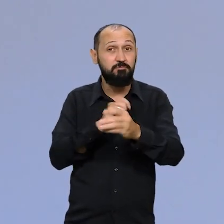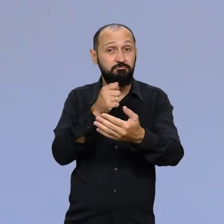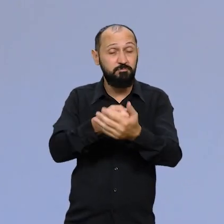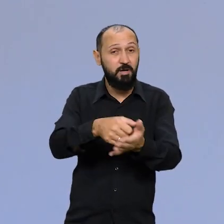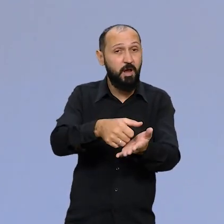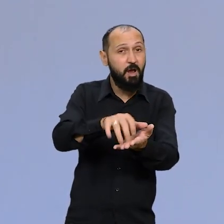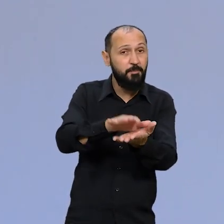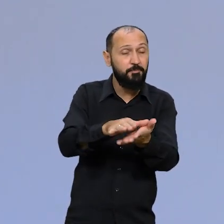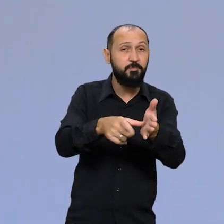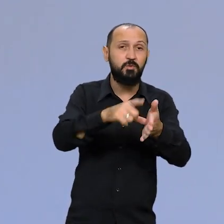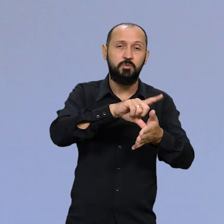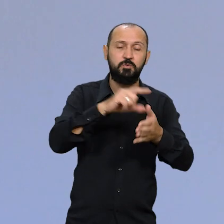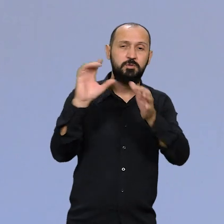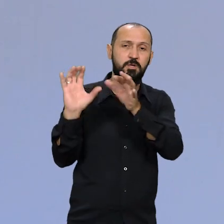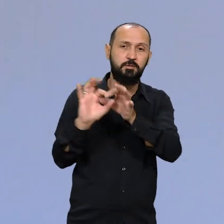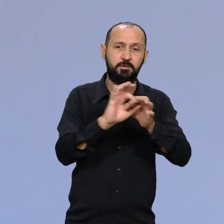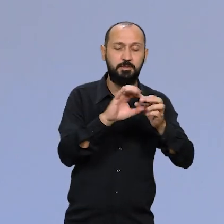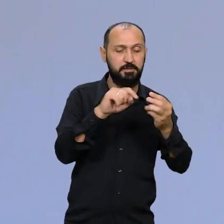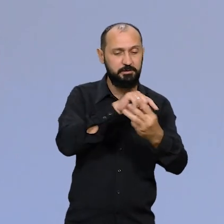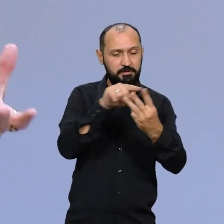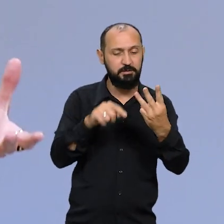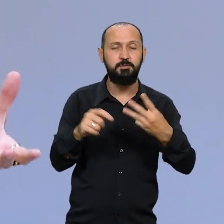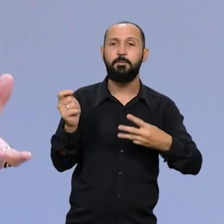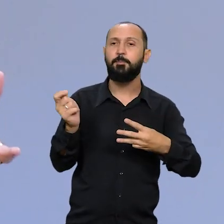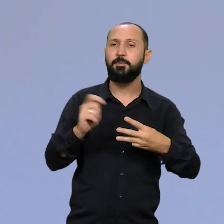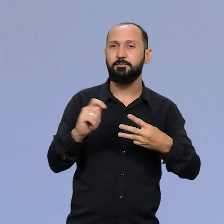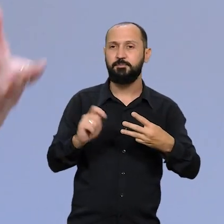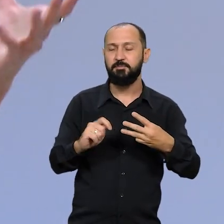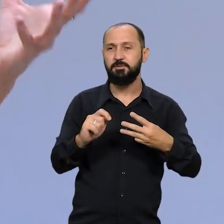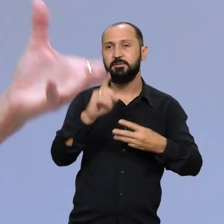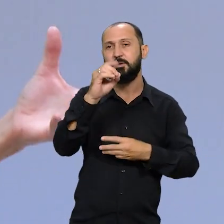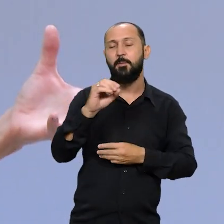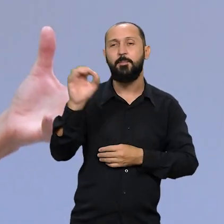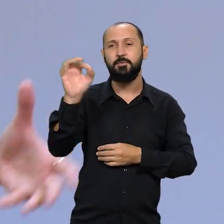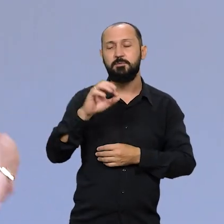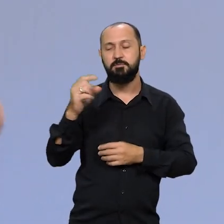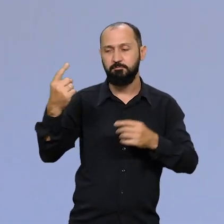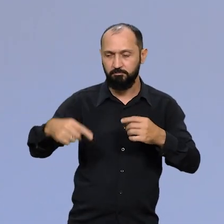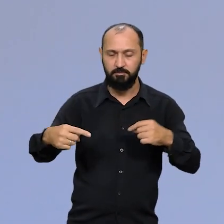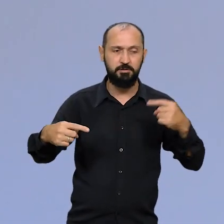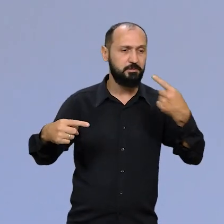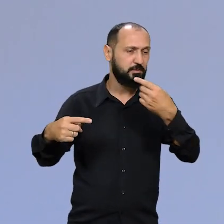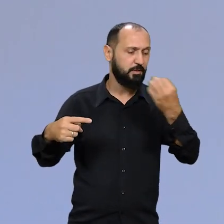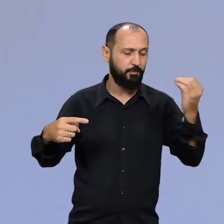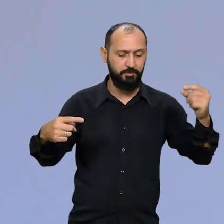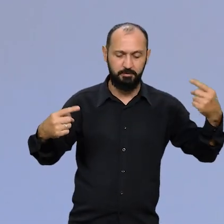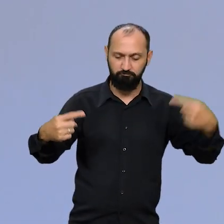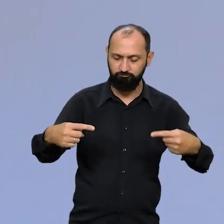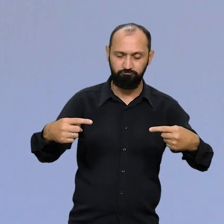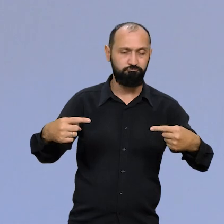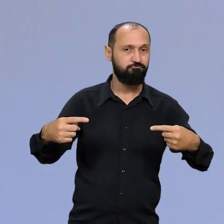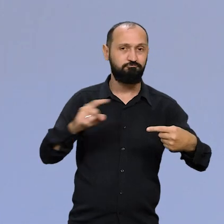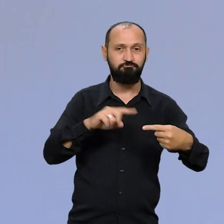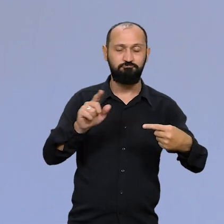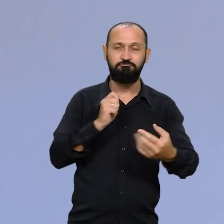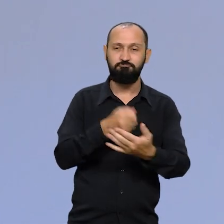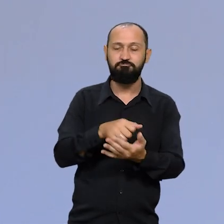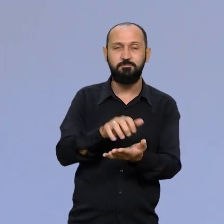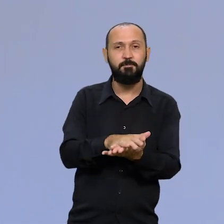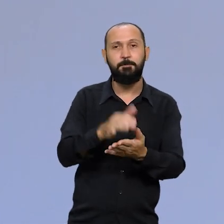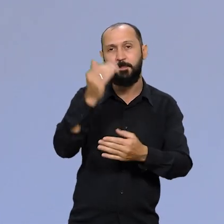não consigo dimensionar a solução. Não é factível viabilizar a indenização para o Brasil todo, primeiro ponto.